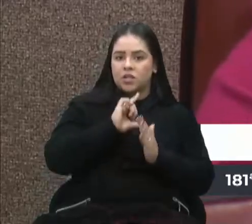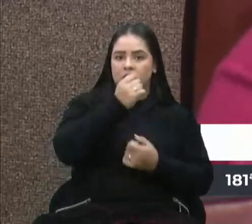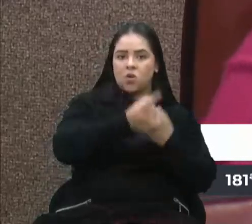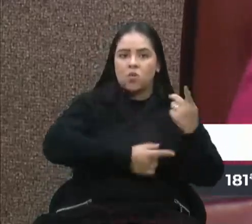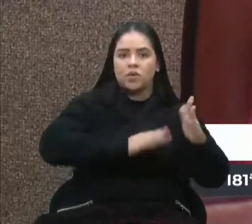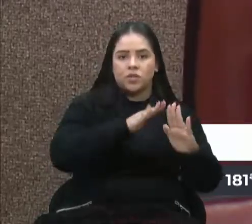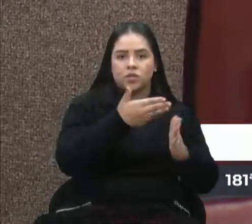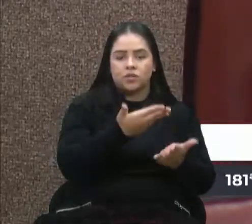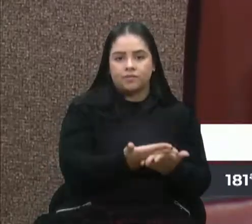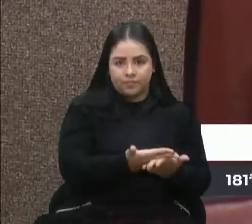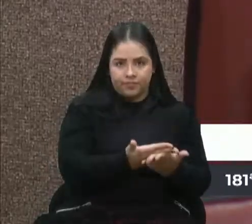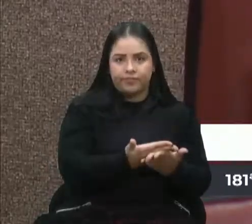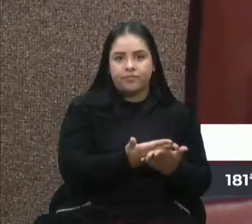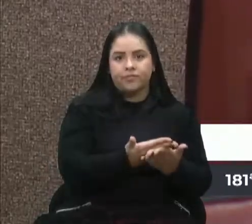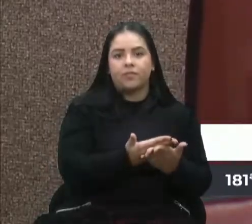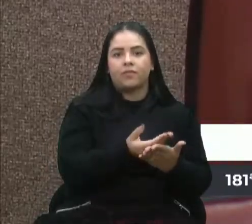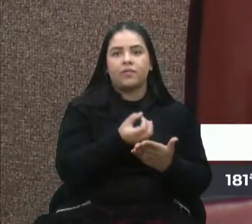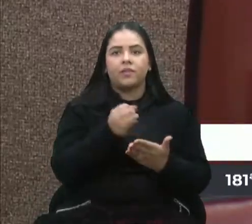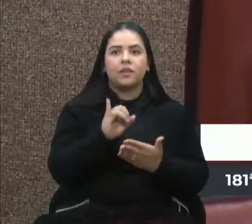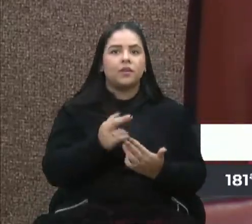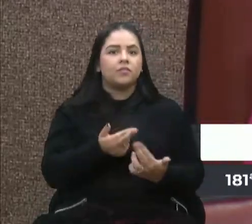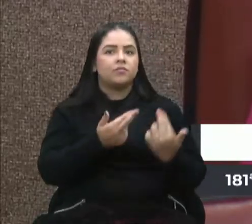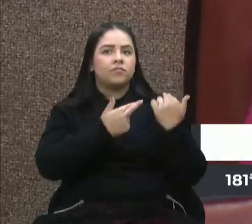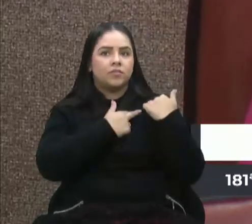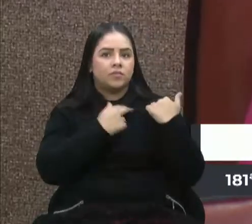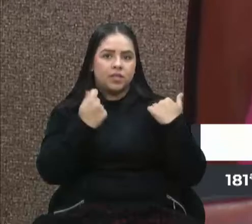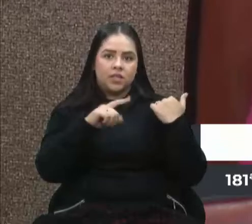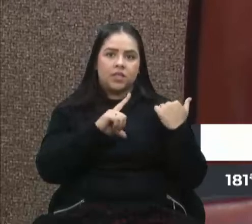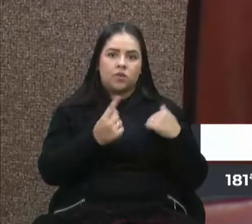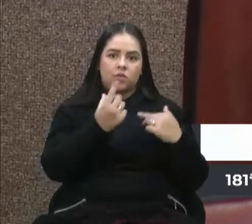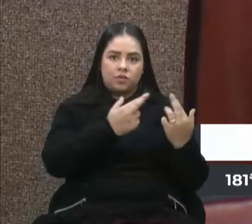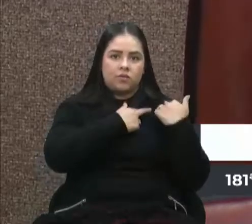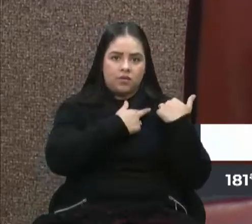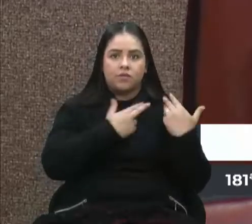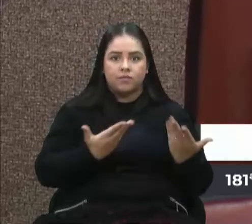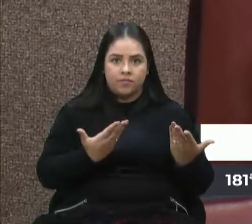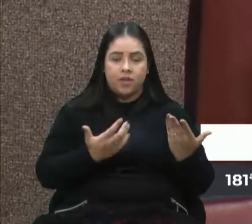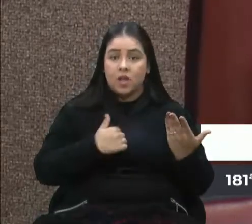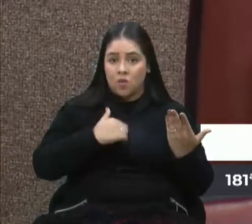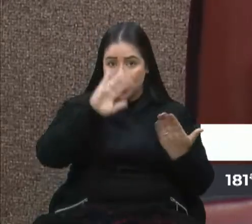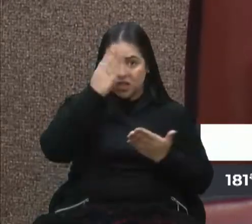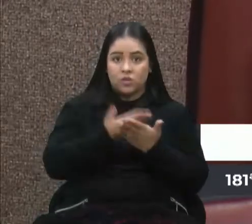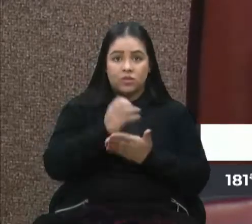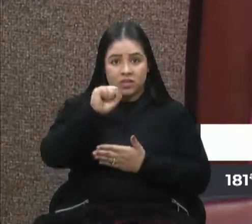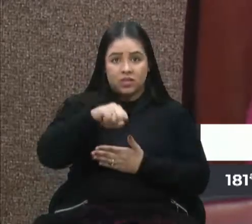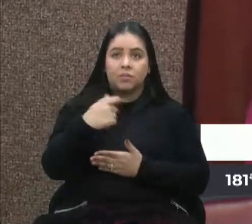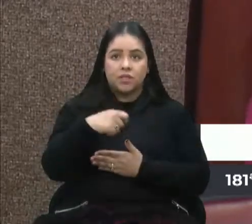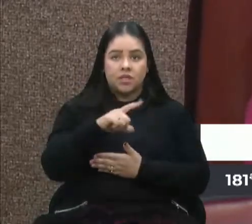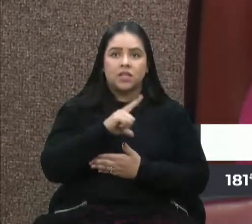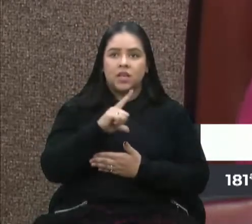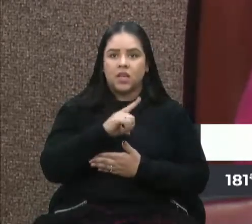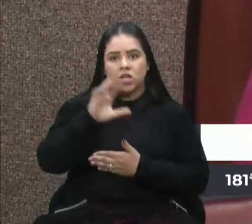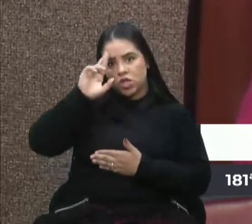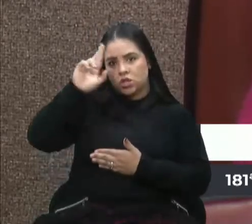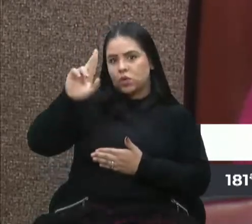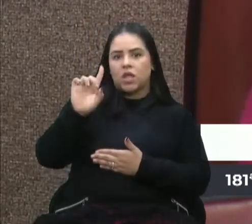escolas. Quem vai ser responsável tem que ter um responsável. Eu acredito que sim, eu acho que as direções não